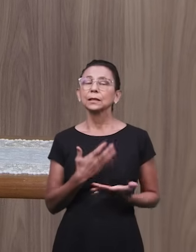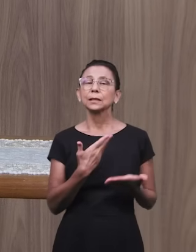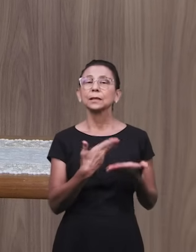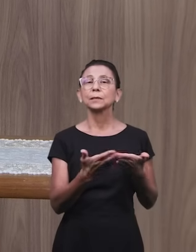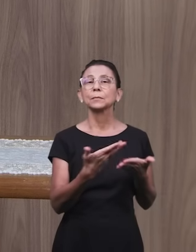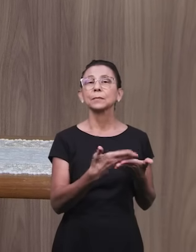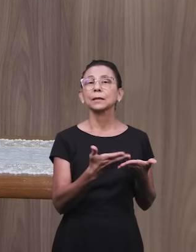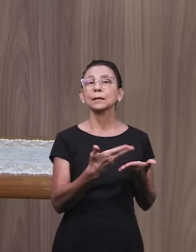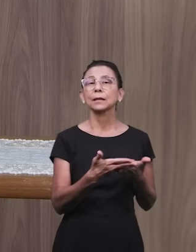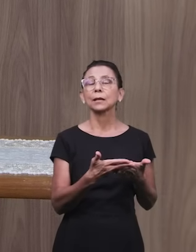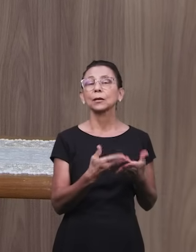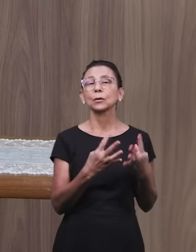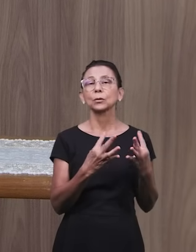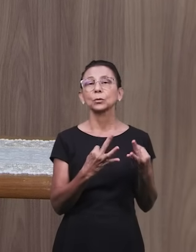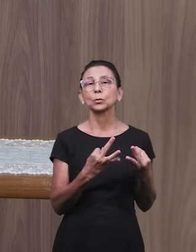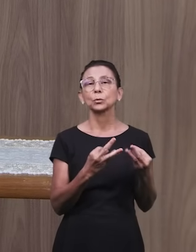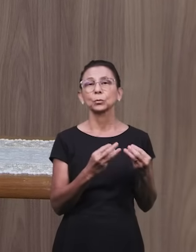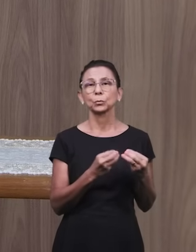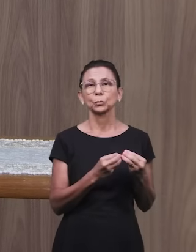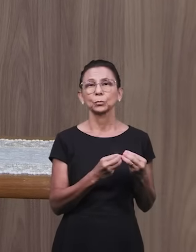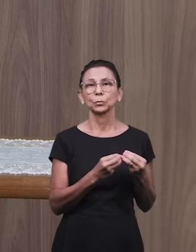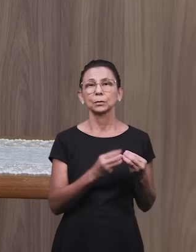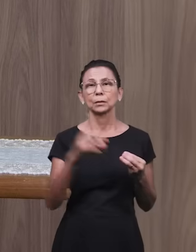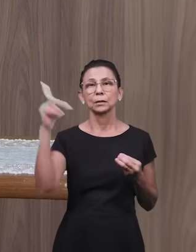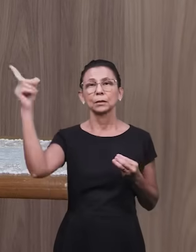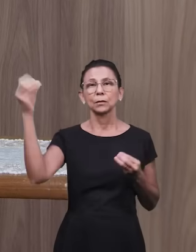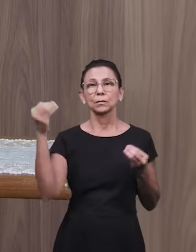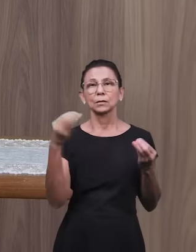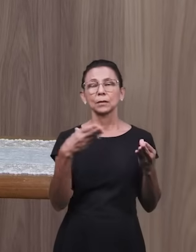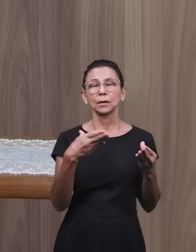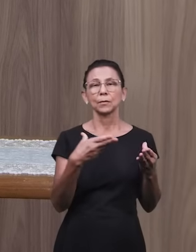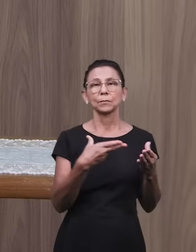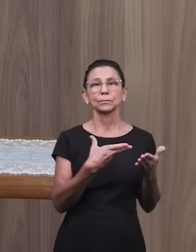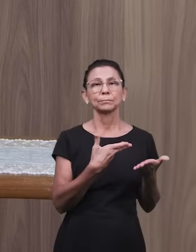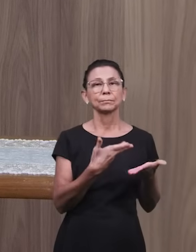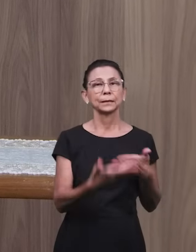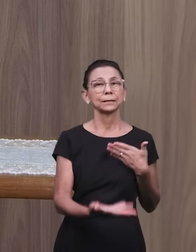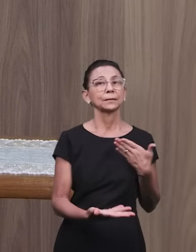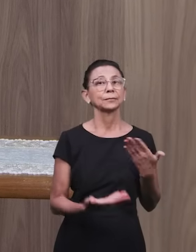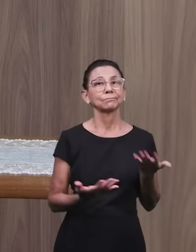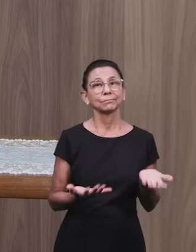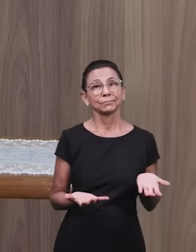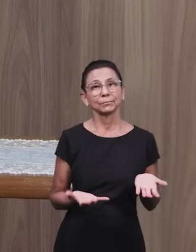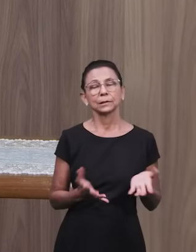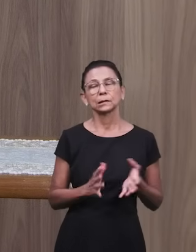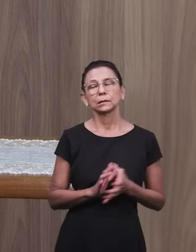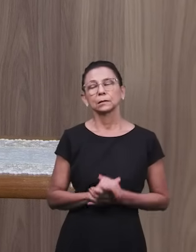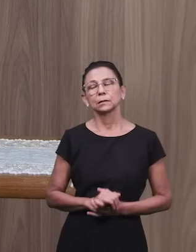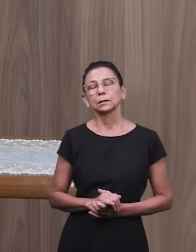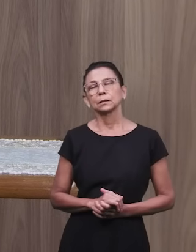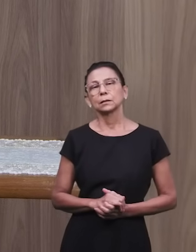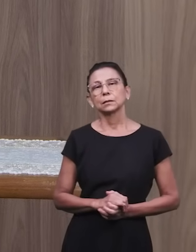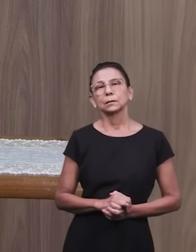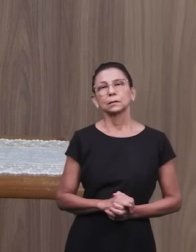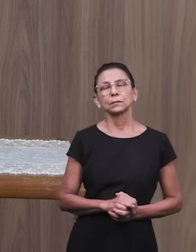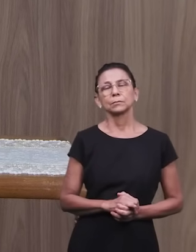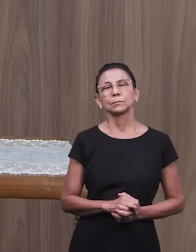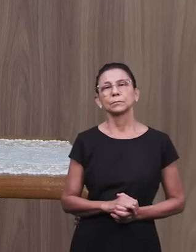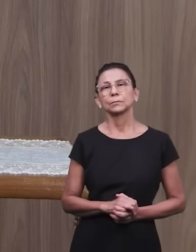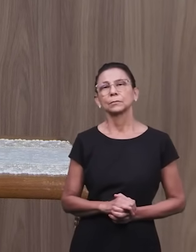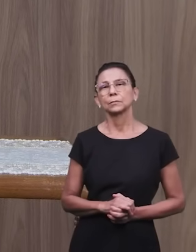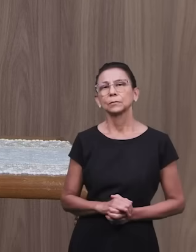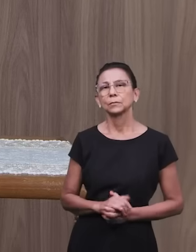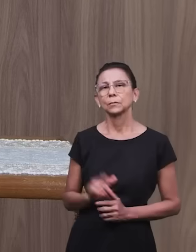guardar os bens que Deus lhe deu. E vamos mencionar assim,